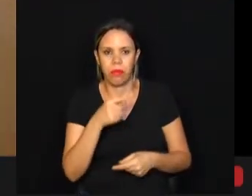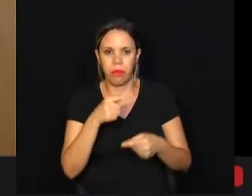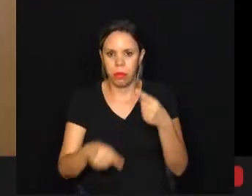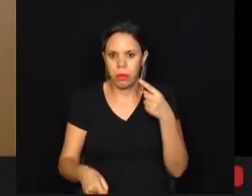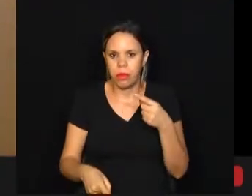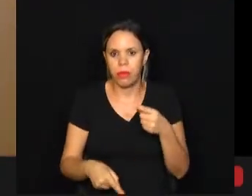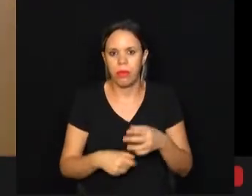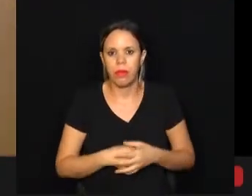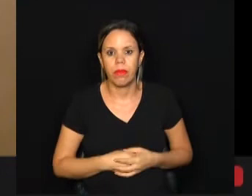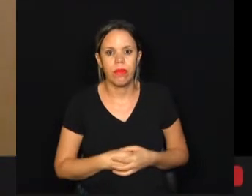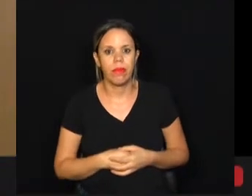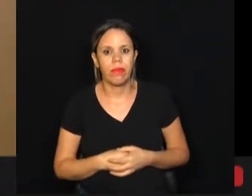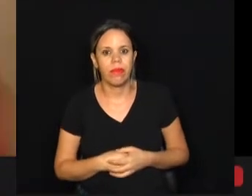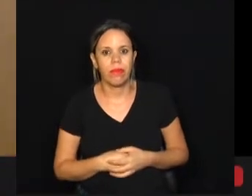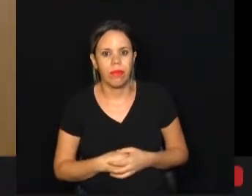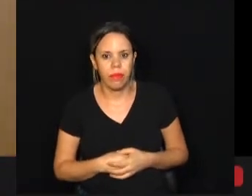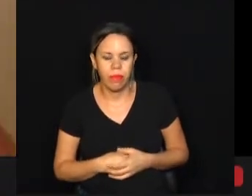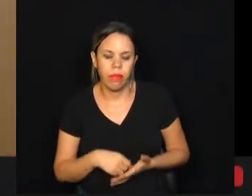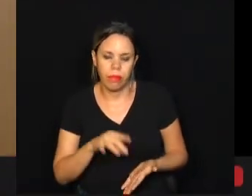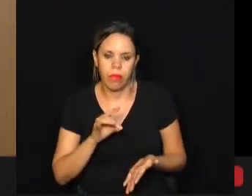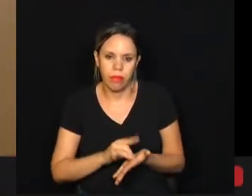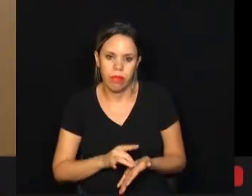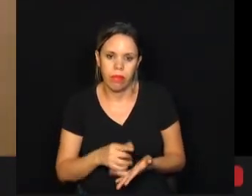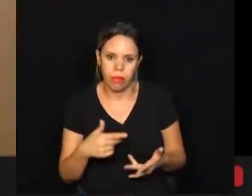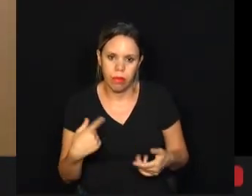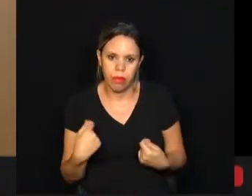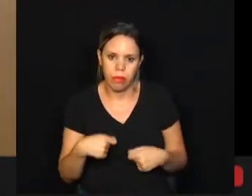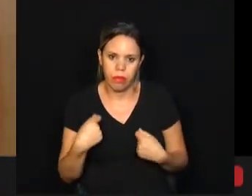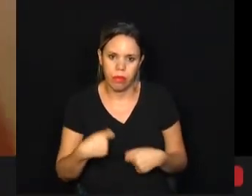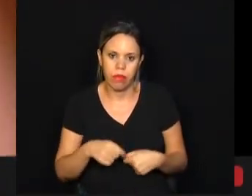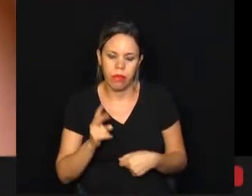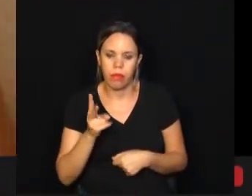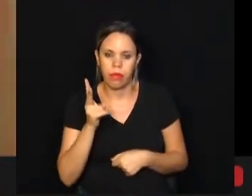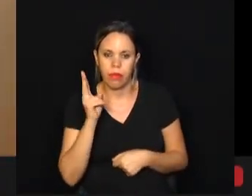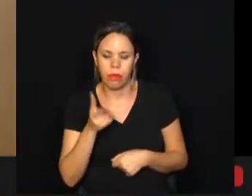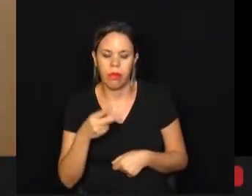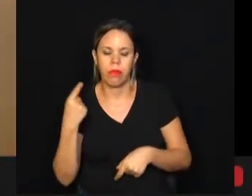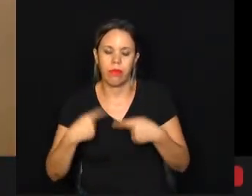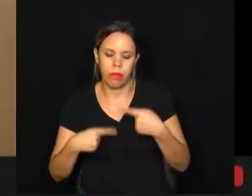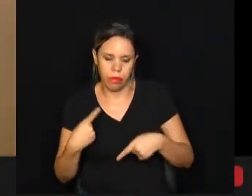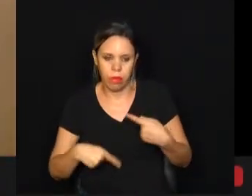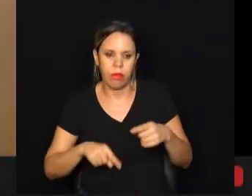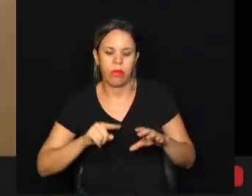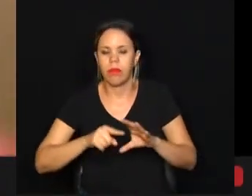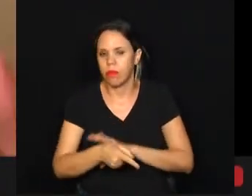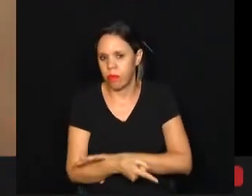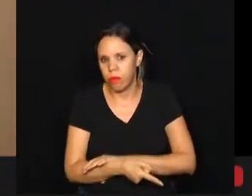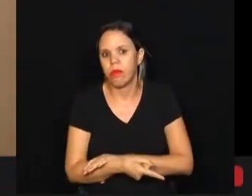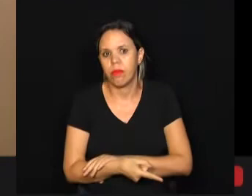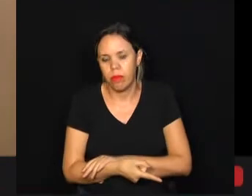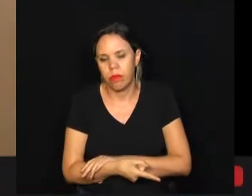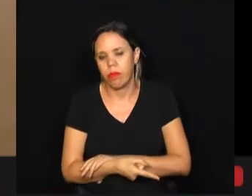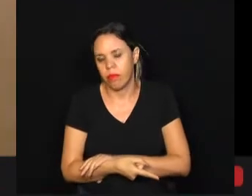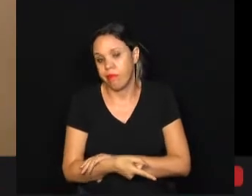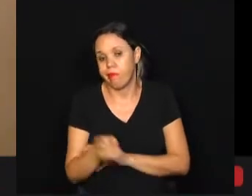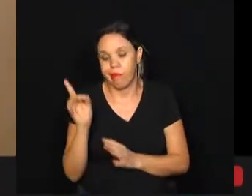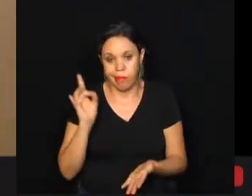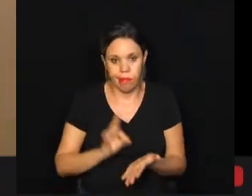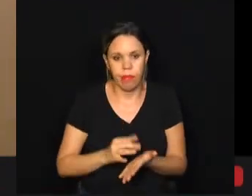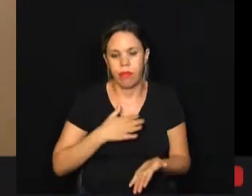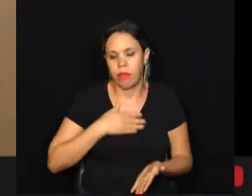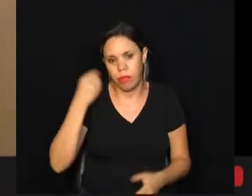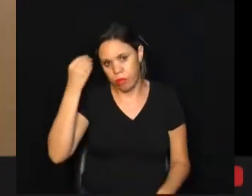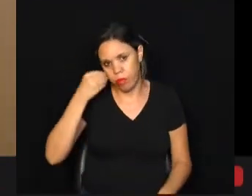não proibição. Né? Realmente é uma coisa que a gente precisa sempre debater em profundidade. Mas, sinceramente, a minha